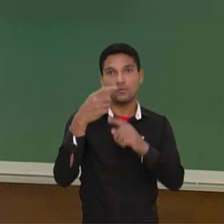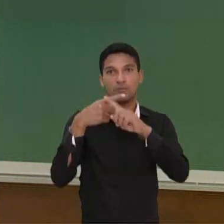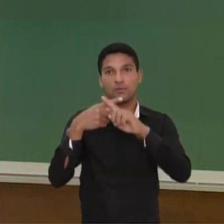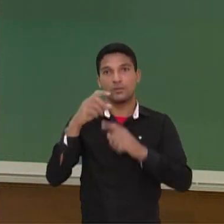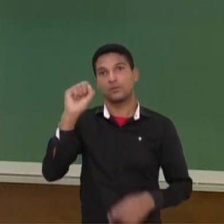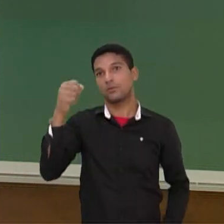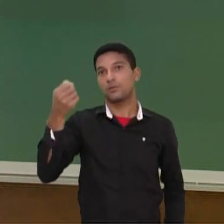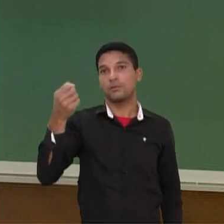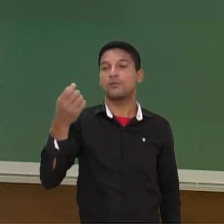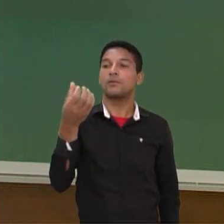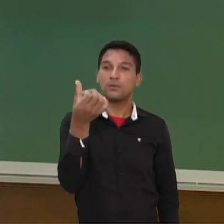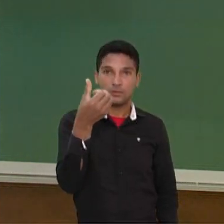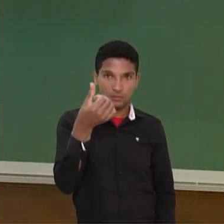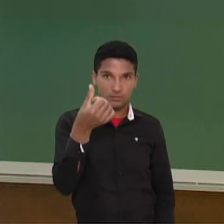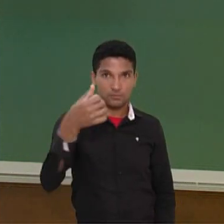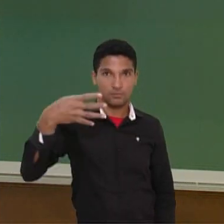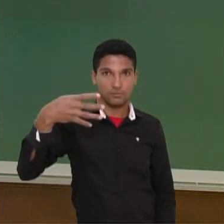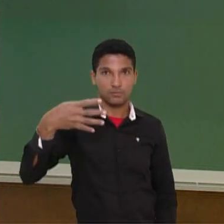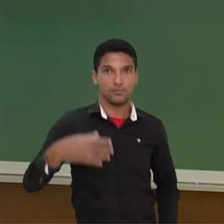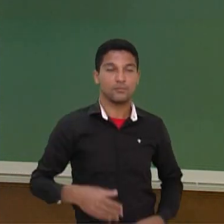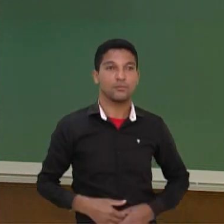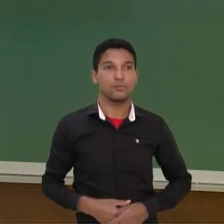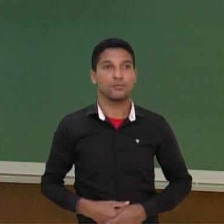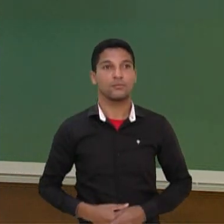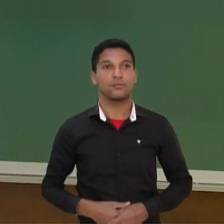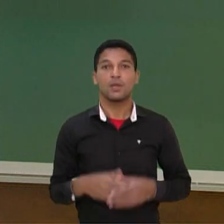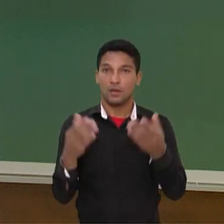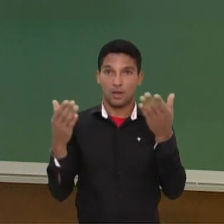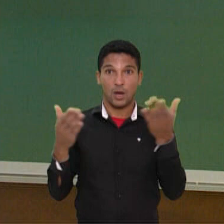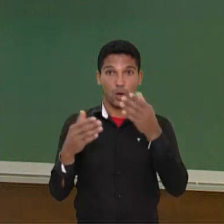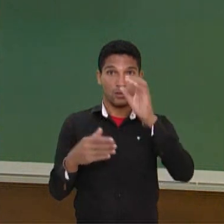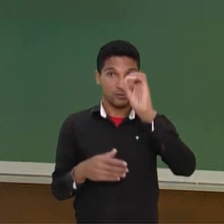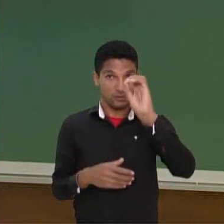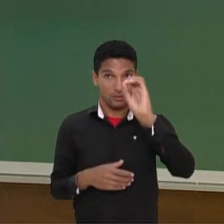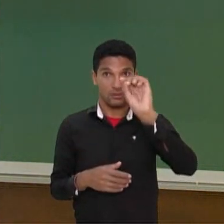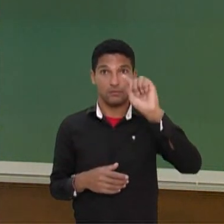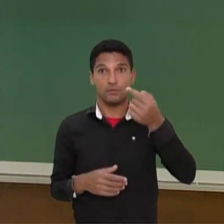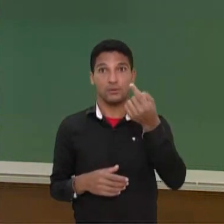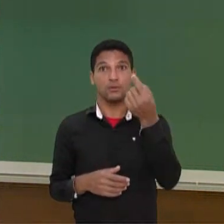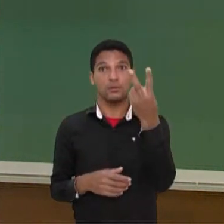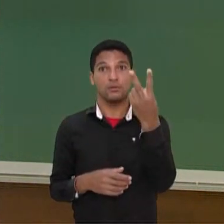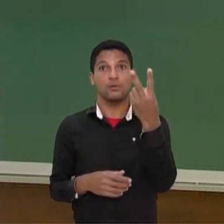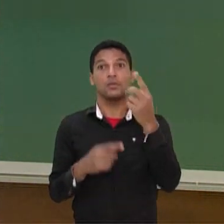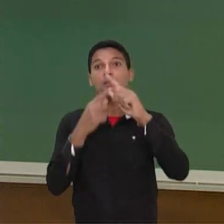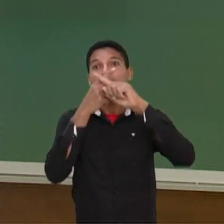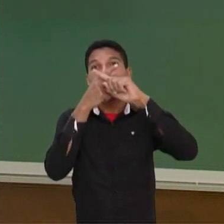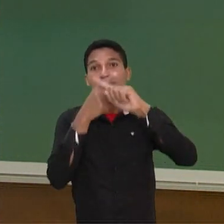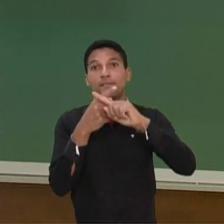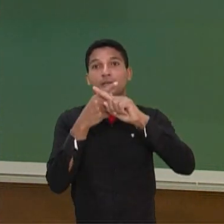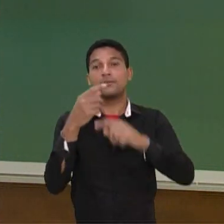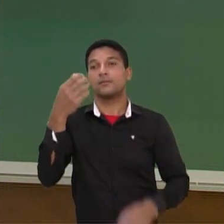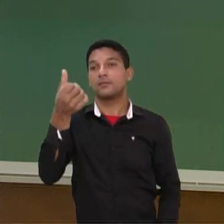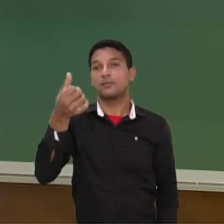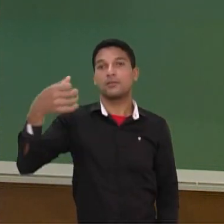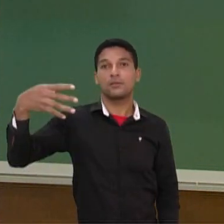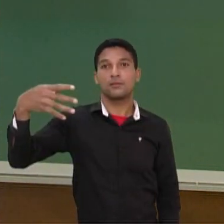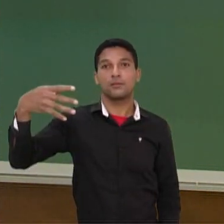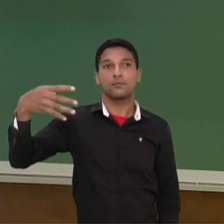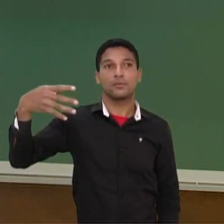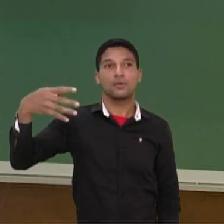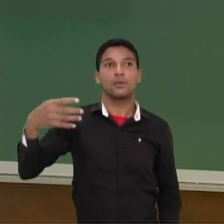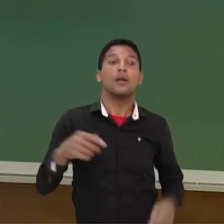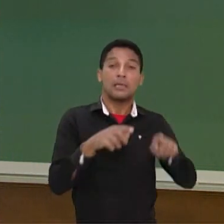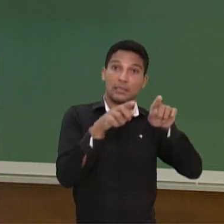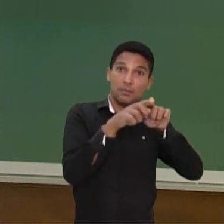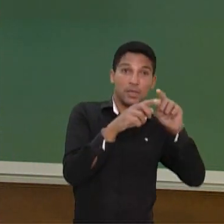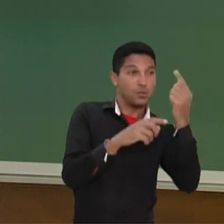que dá 64. Agora, eu vou multiplicar o 0,2 pelo 64, inclusive já posso somar aqui o 1